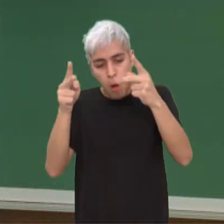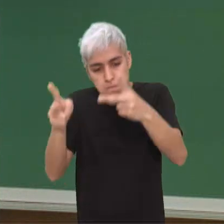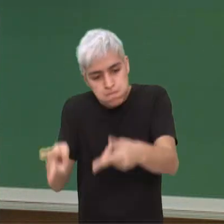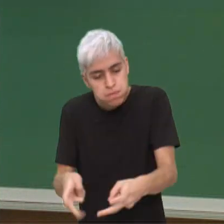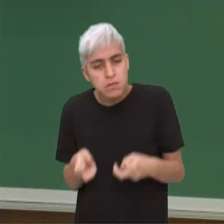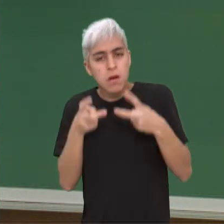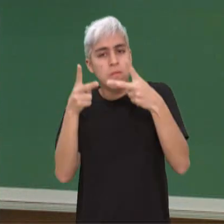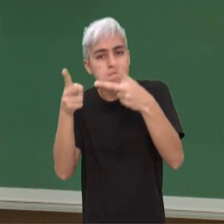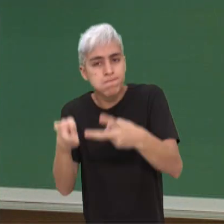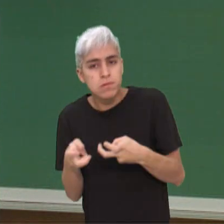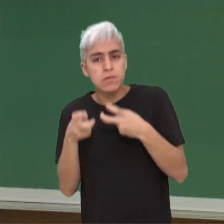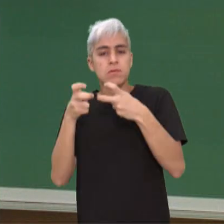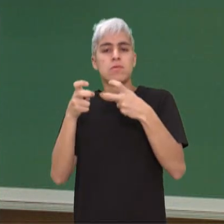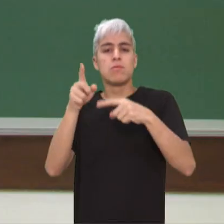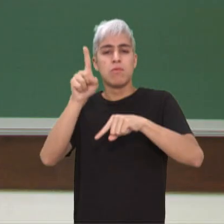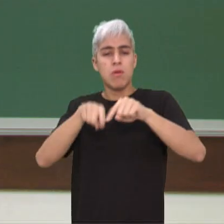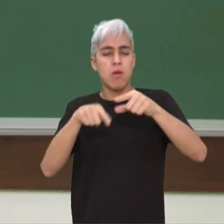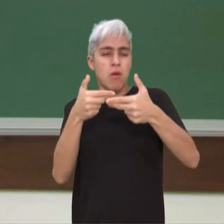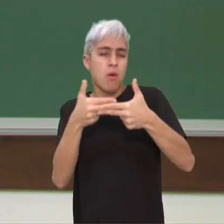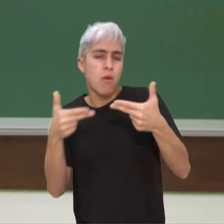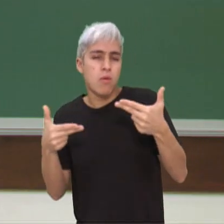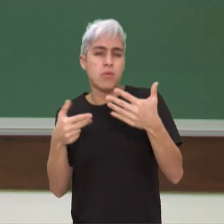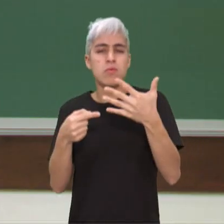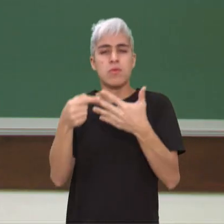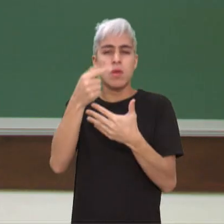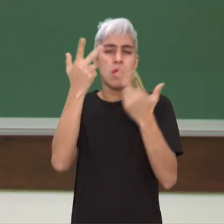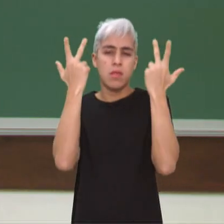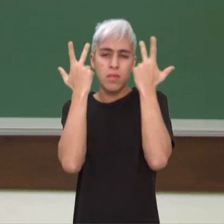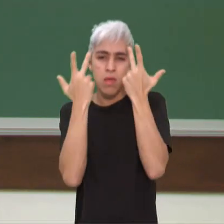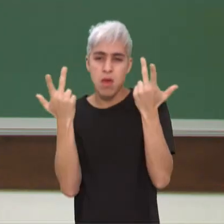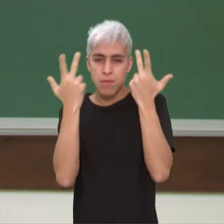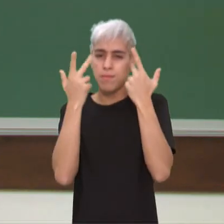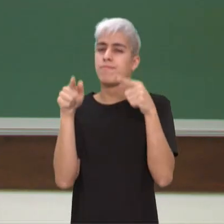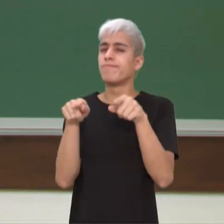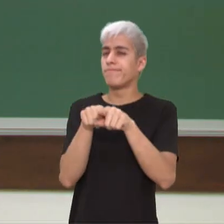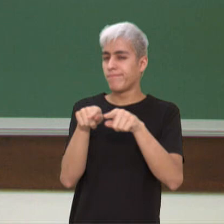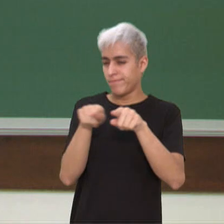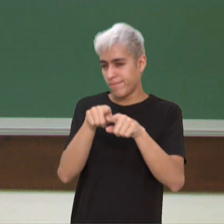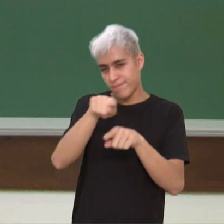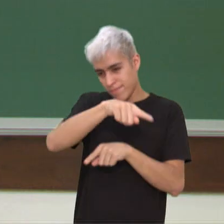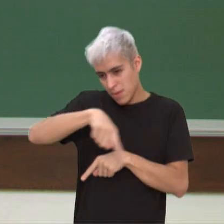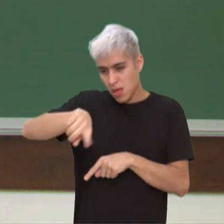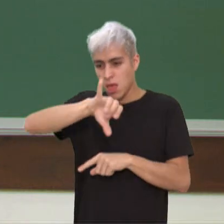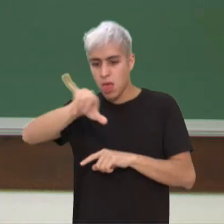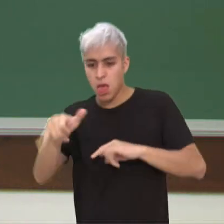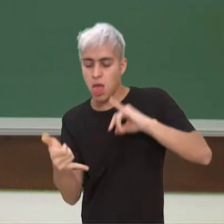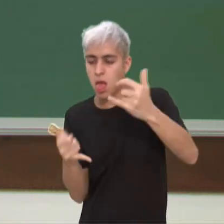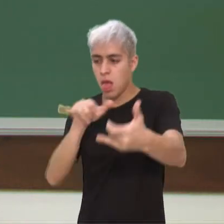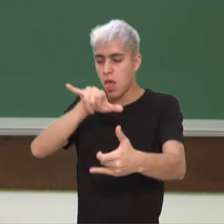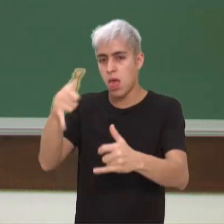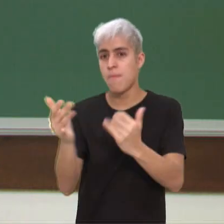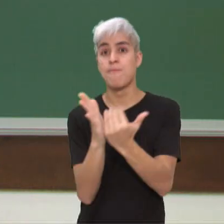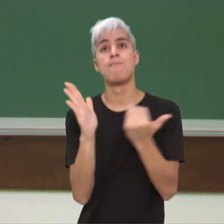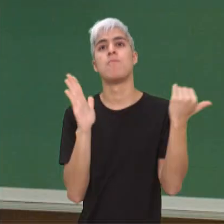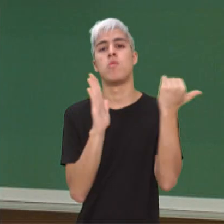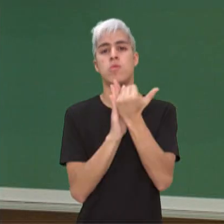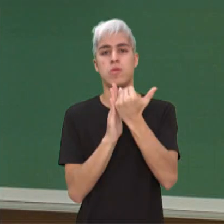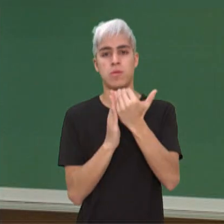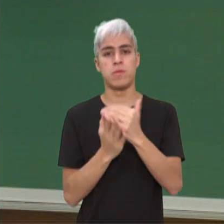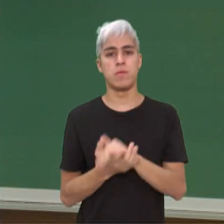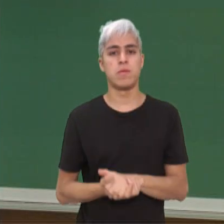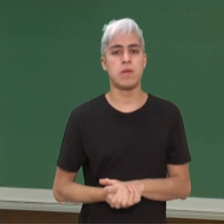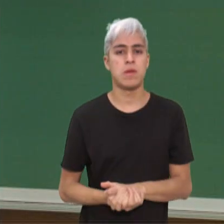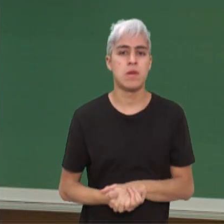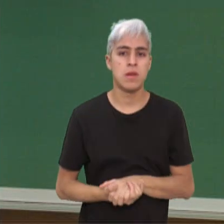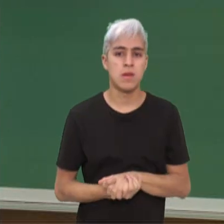exploração dos recursos naturais também sendo utilizado em grande quantidade,